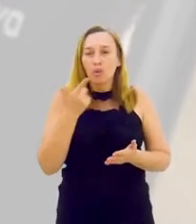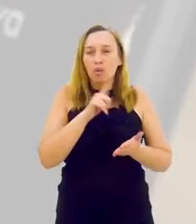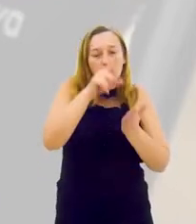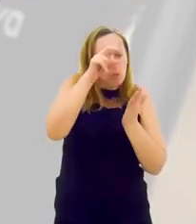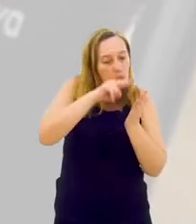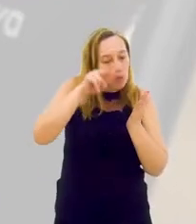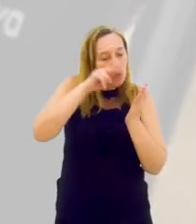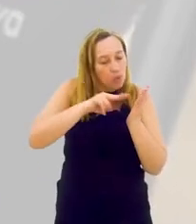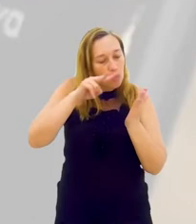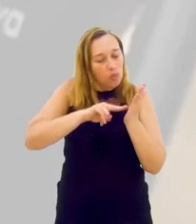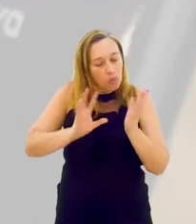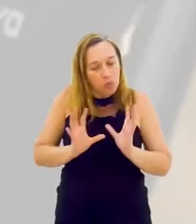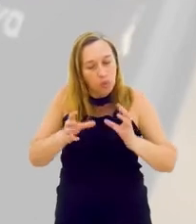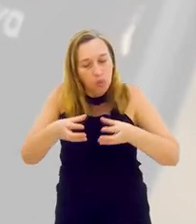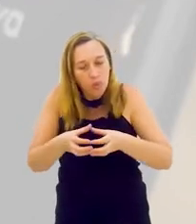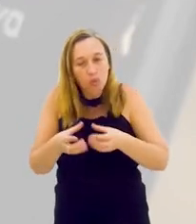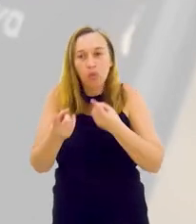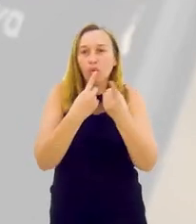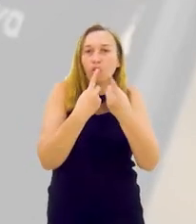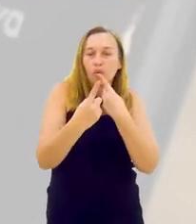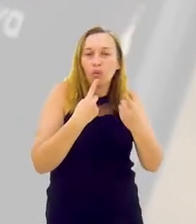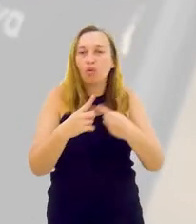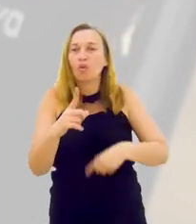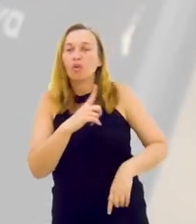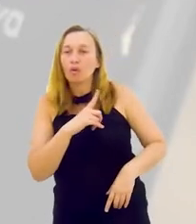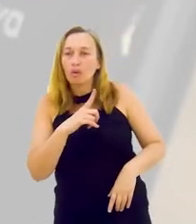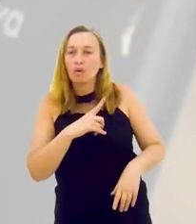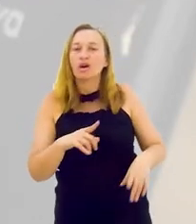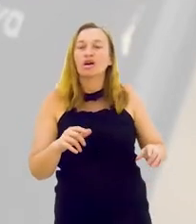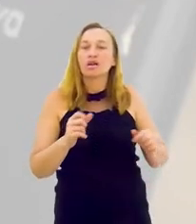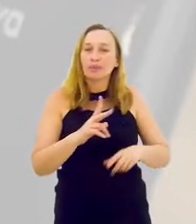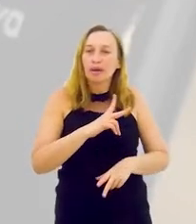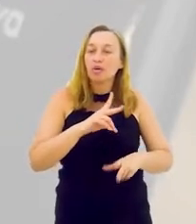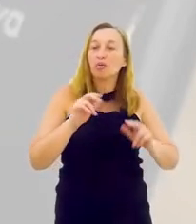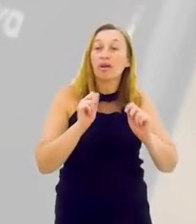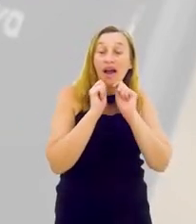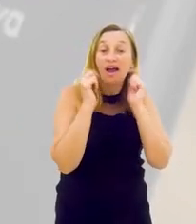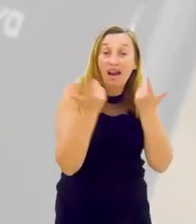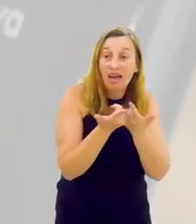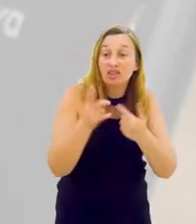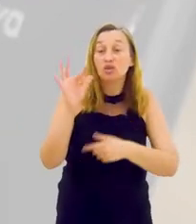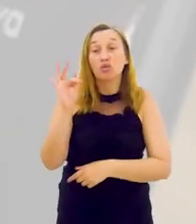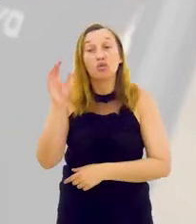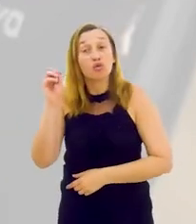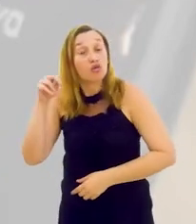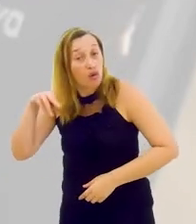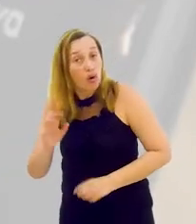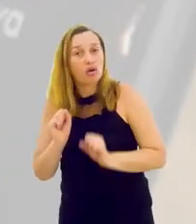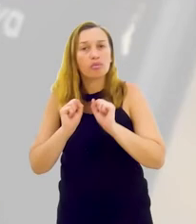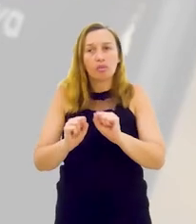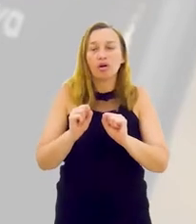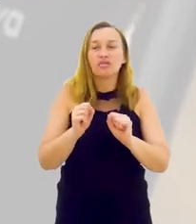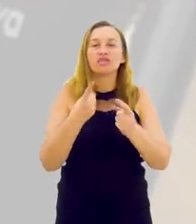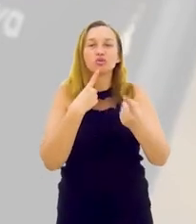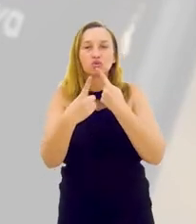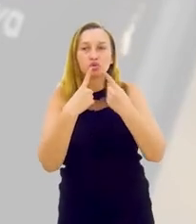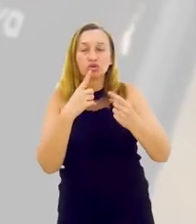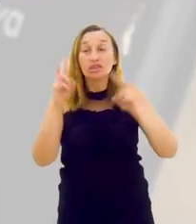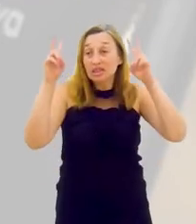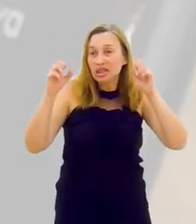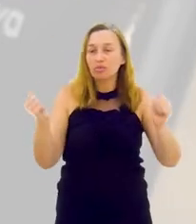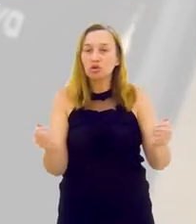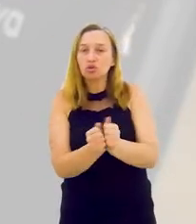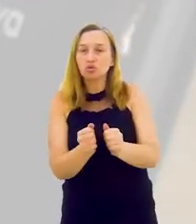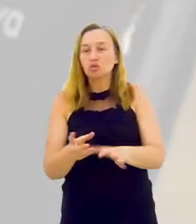ler em conjunto e ter debate também na própria Alerj, eu acho que o fórum pode fazer debate sobre essa temática junto